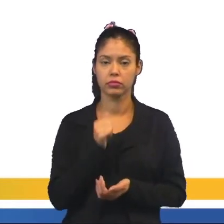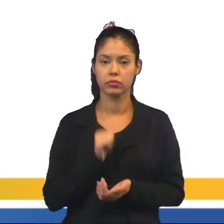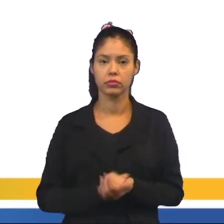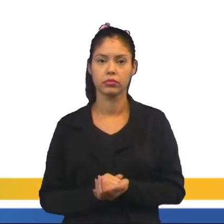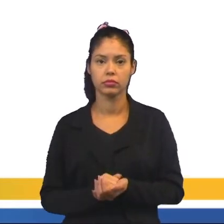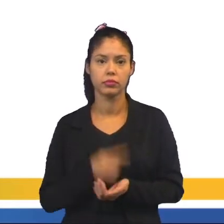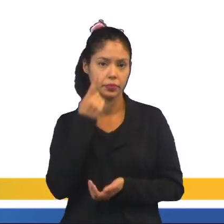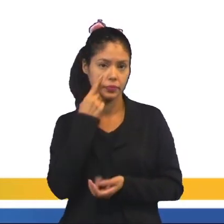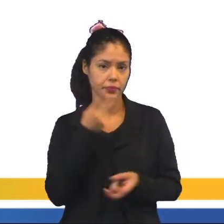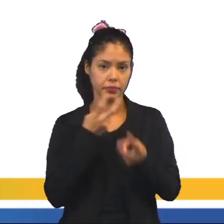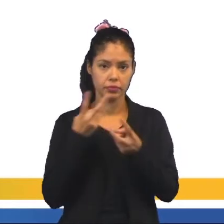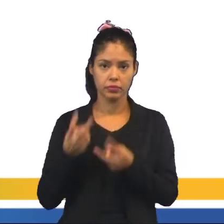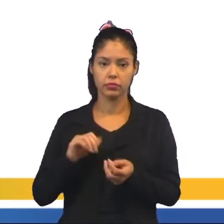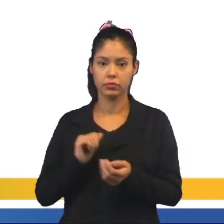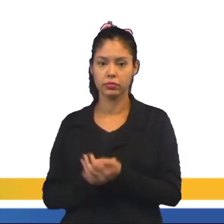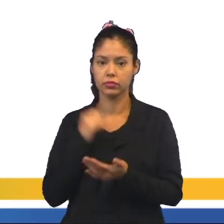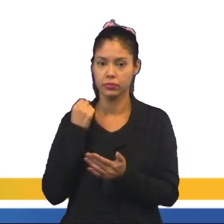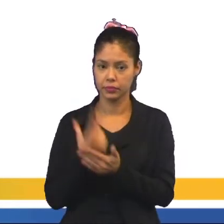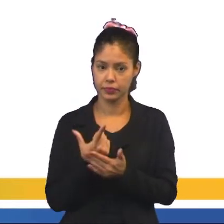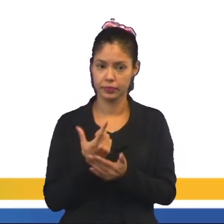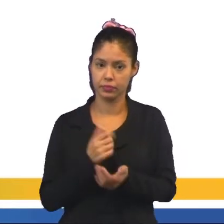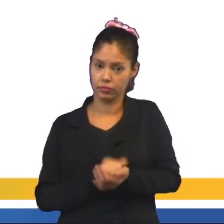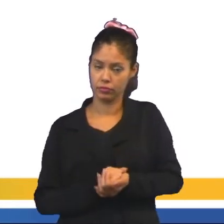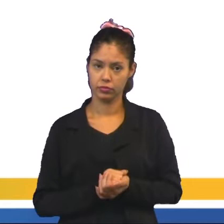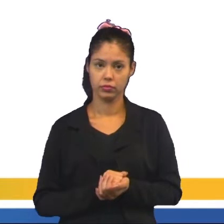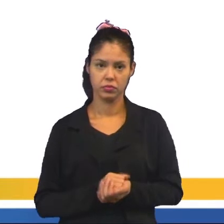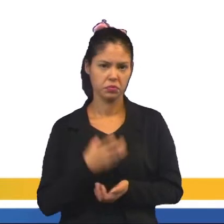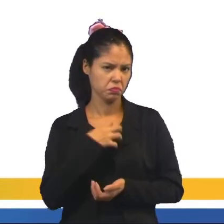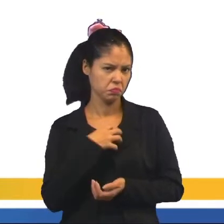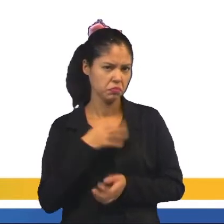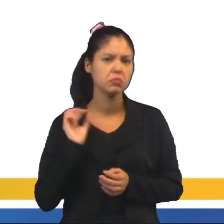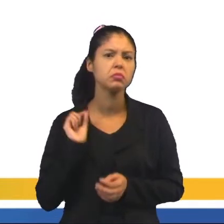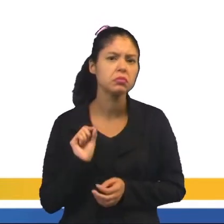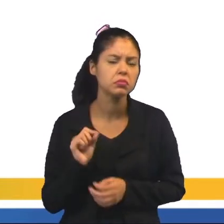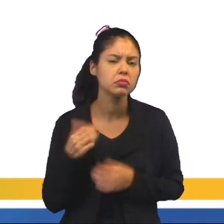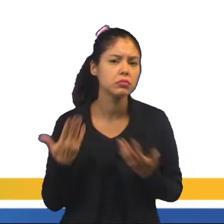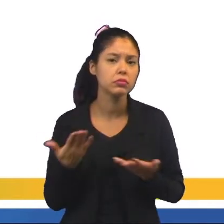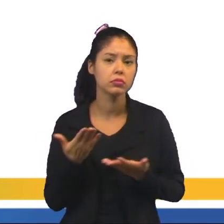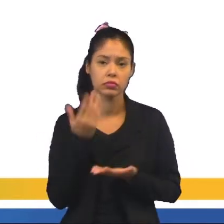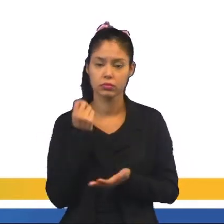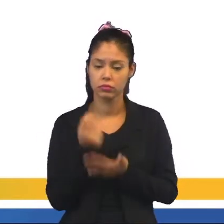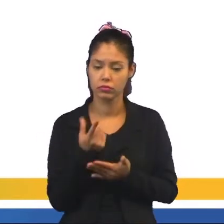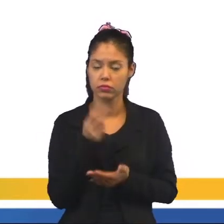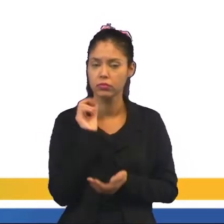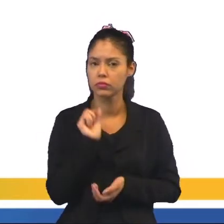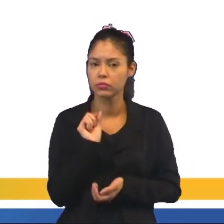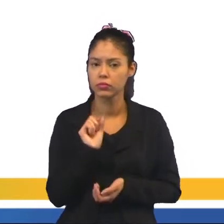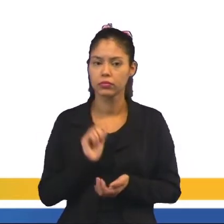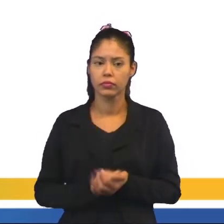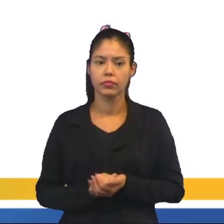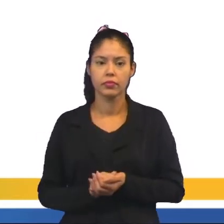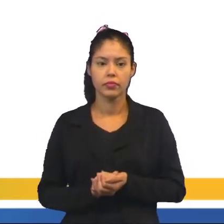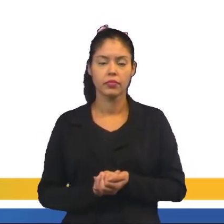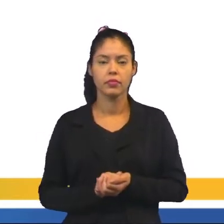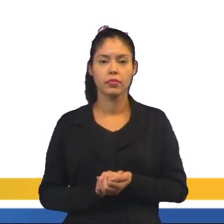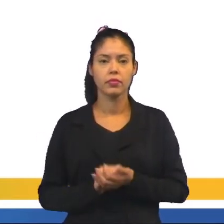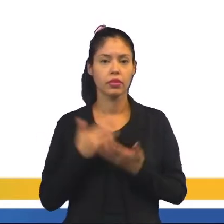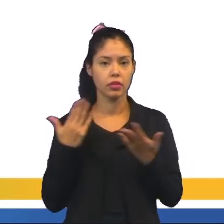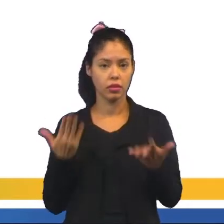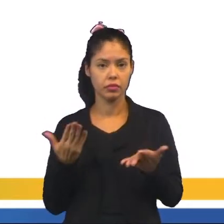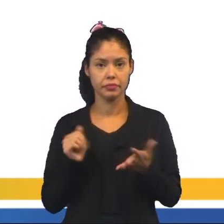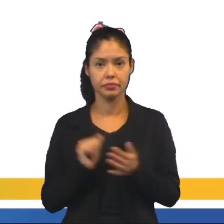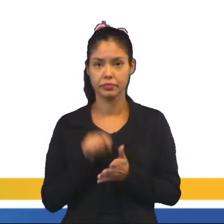tá Observe que se eu falar Ruan compra fica sem sentido comprou o que né a gente tem muita coisa para comprar